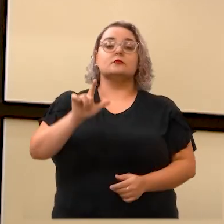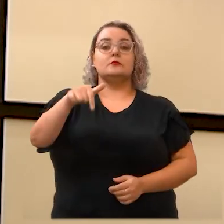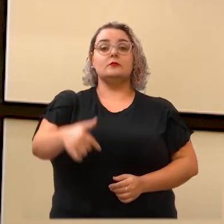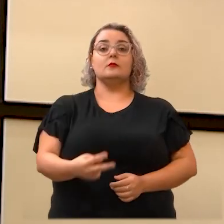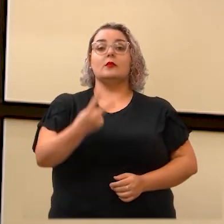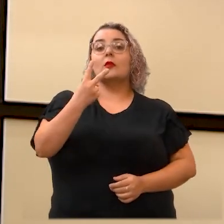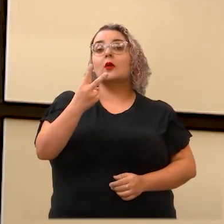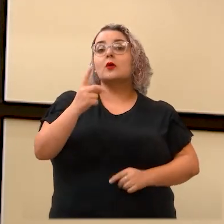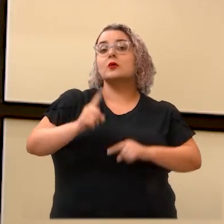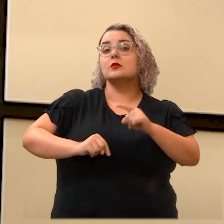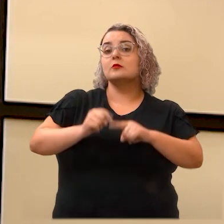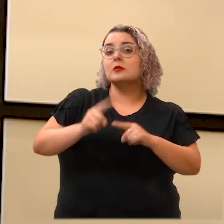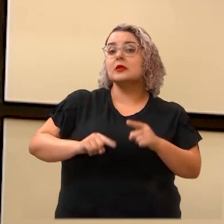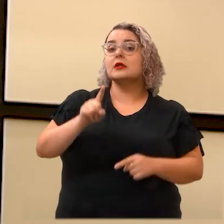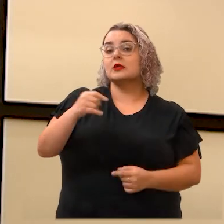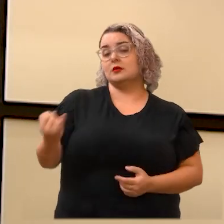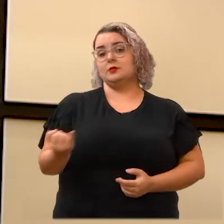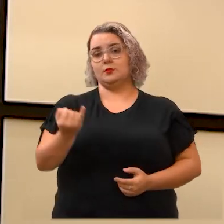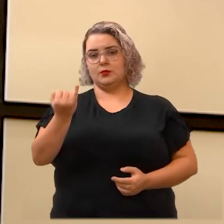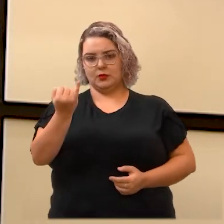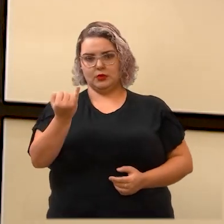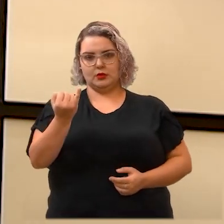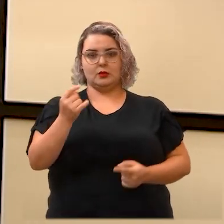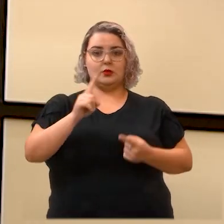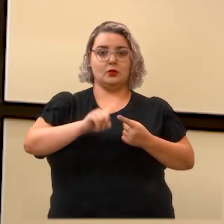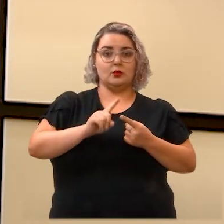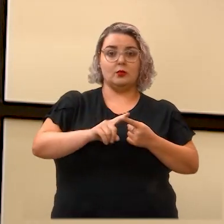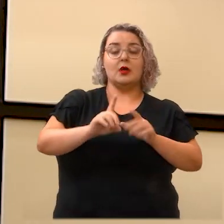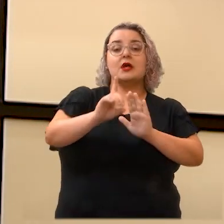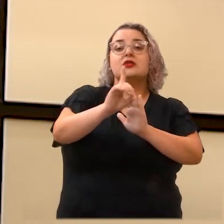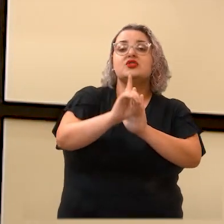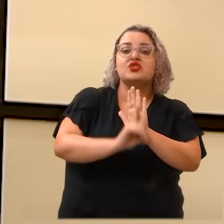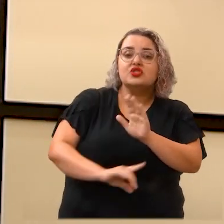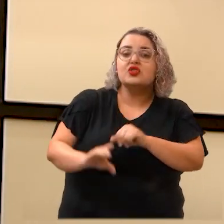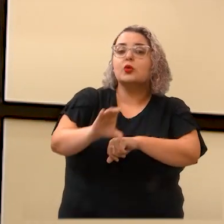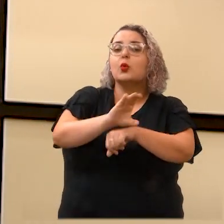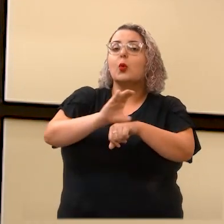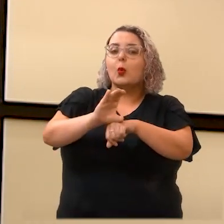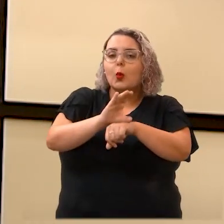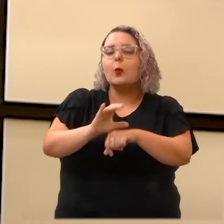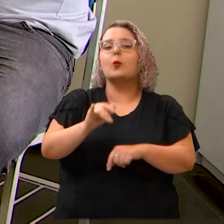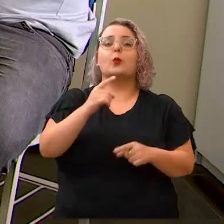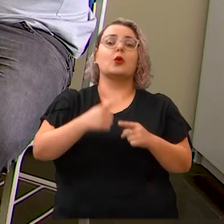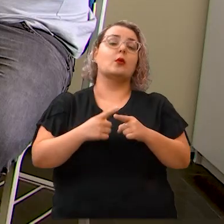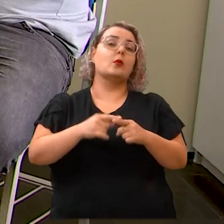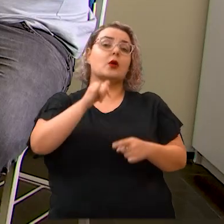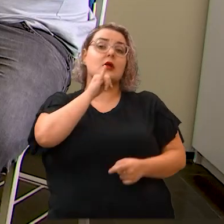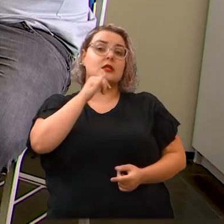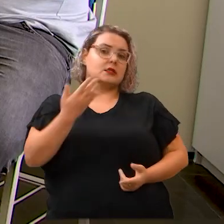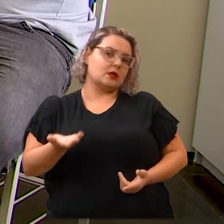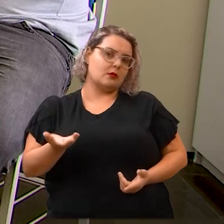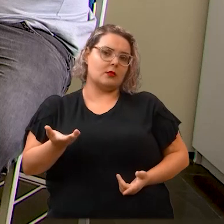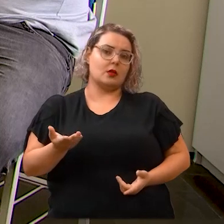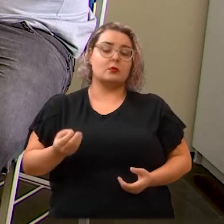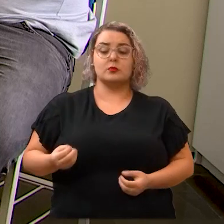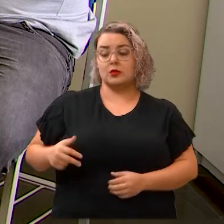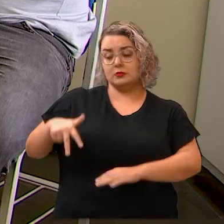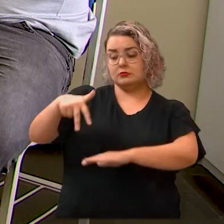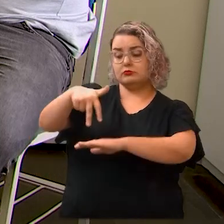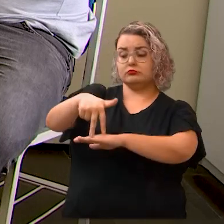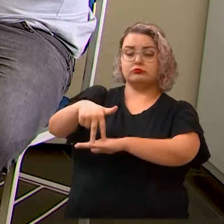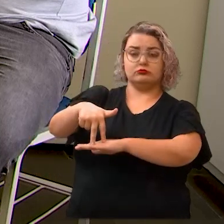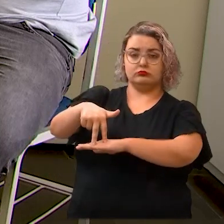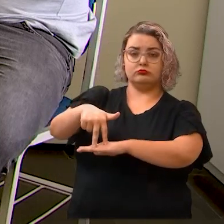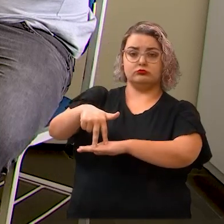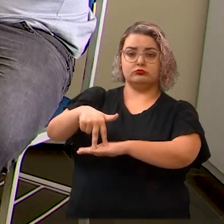outras duas matérias que são muito interessantes não é Direito Constitucional porque por exemplo quando você se apresenta